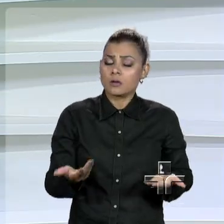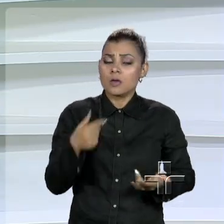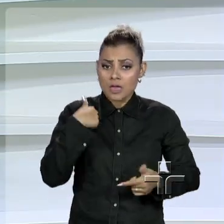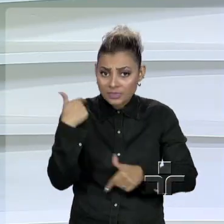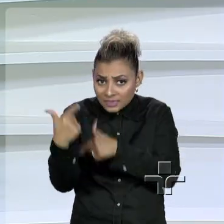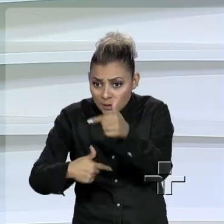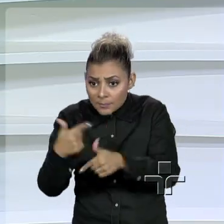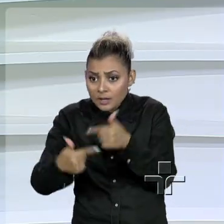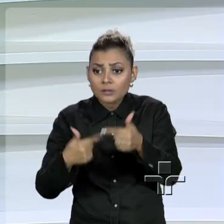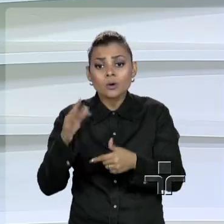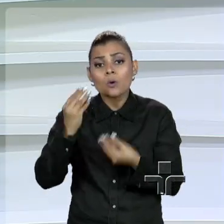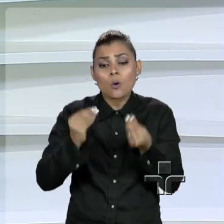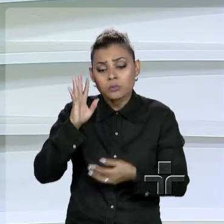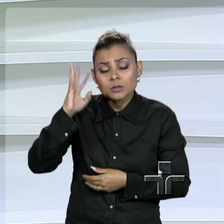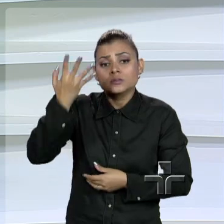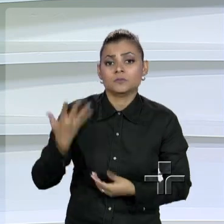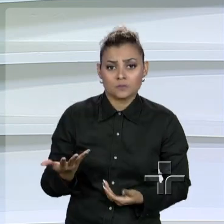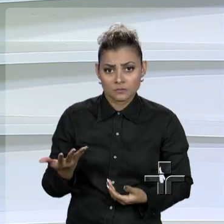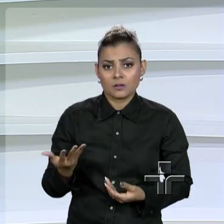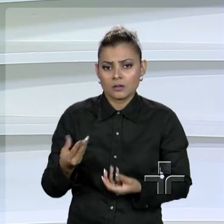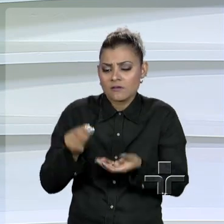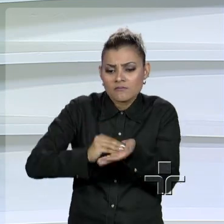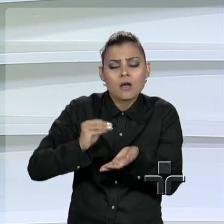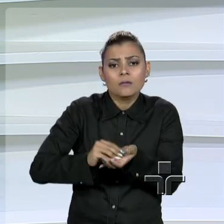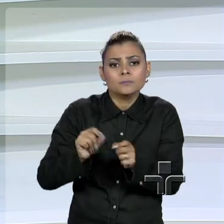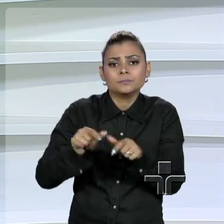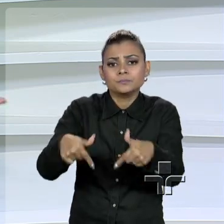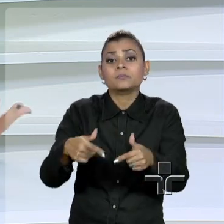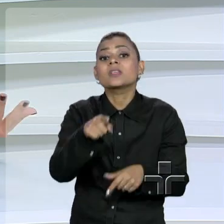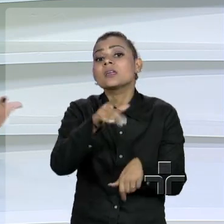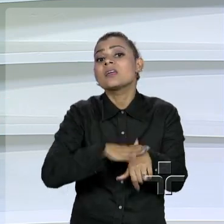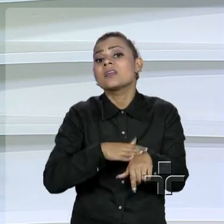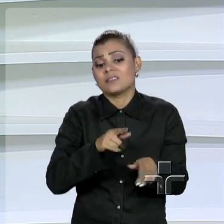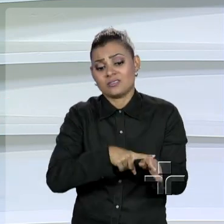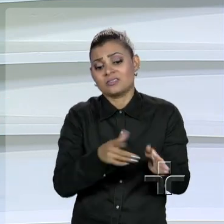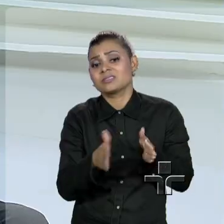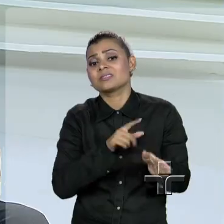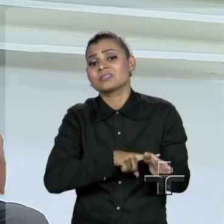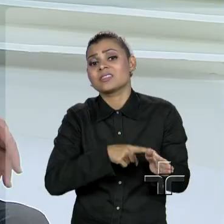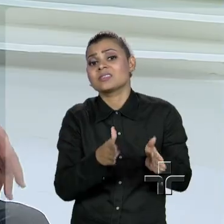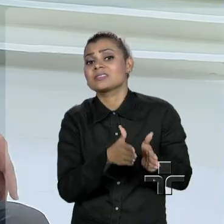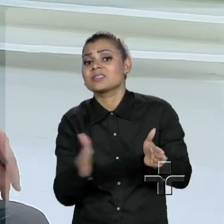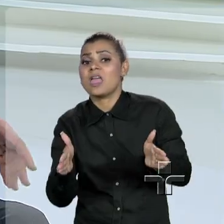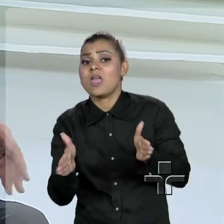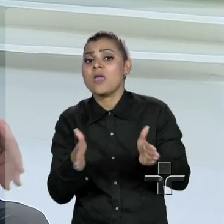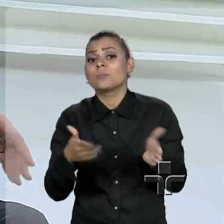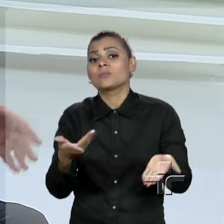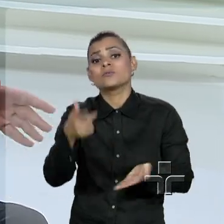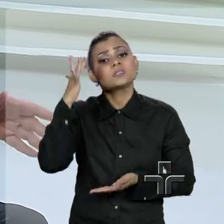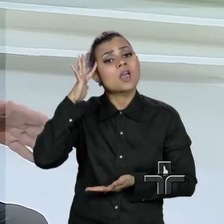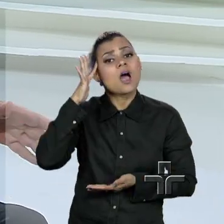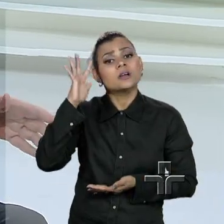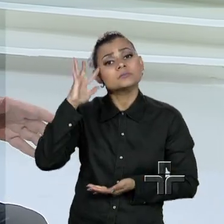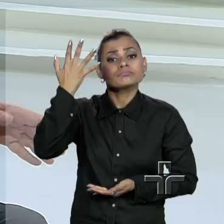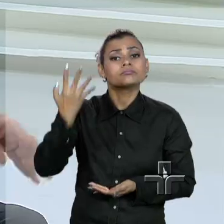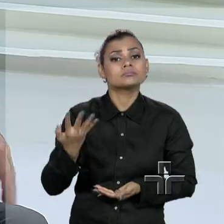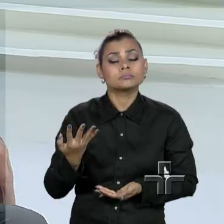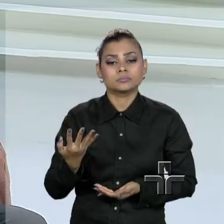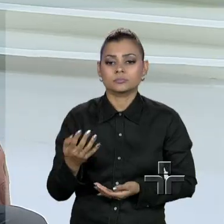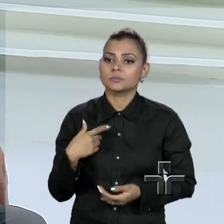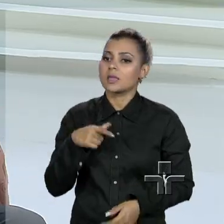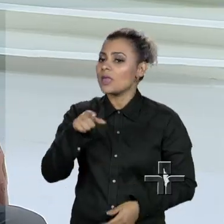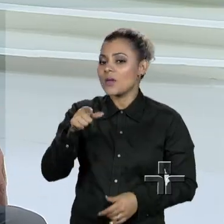trabalhadores? O que é preciso fazer e em quanto tempo o senhor imagina que isso acontece? Você está apontando o problema mais dramático que